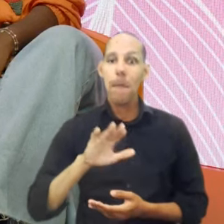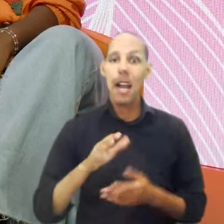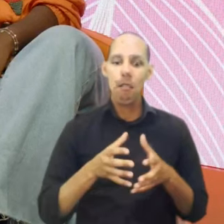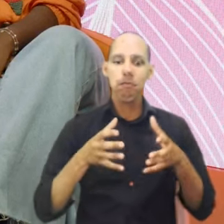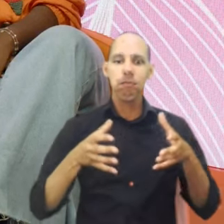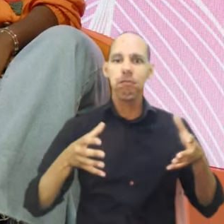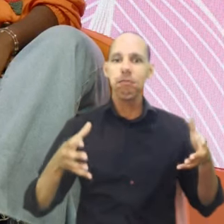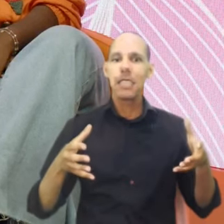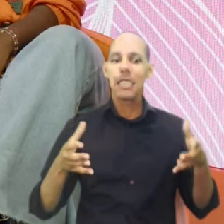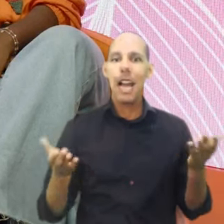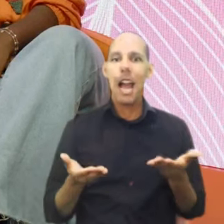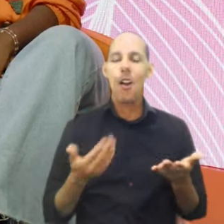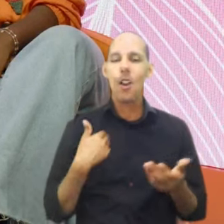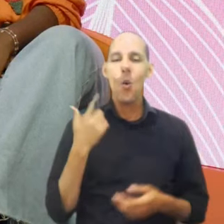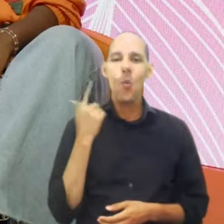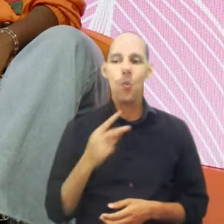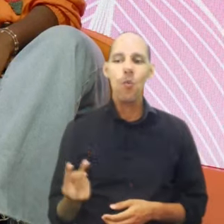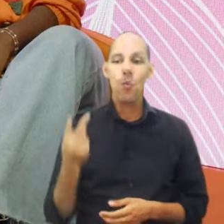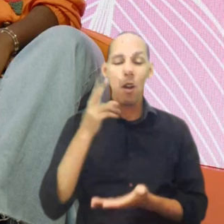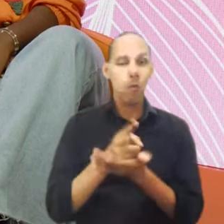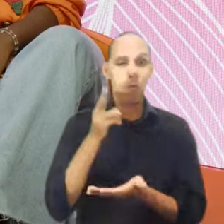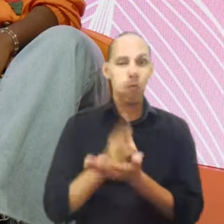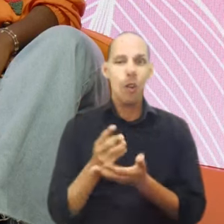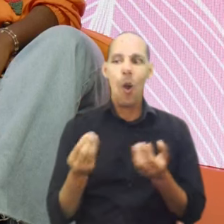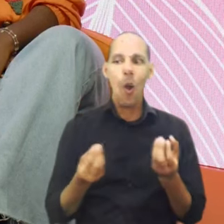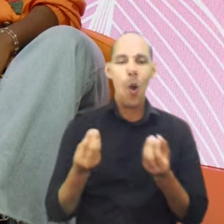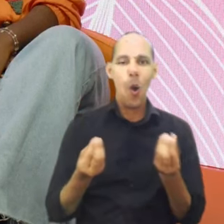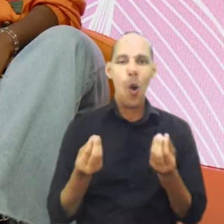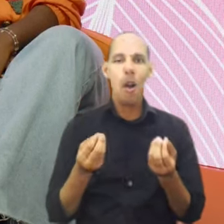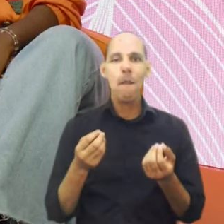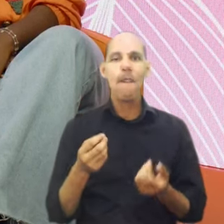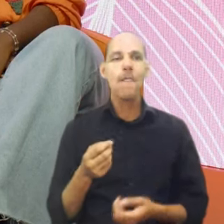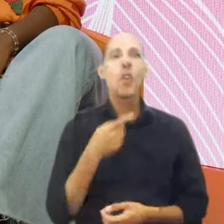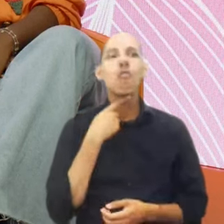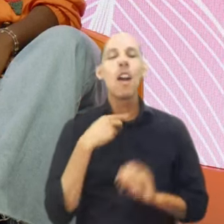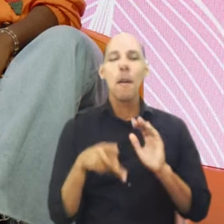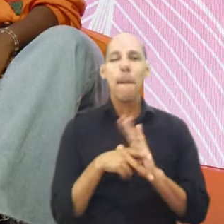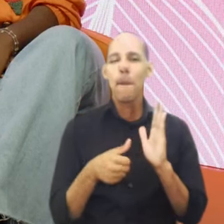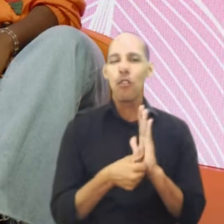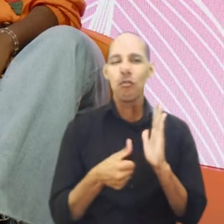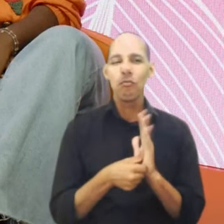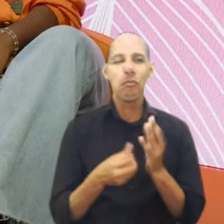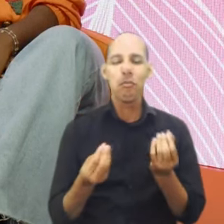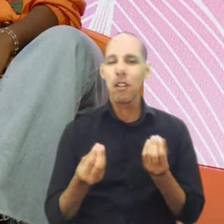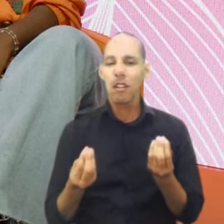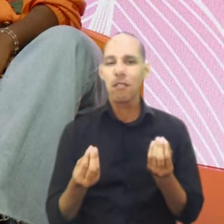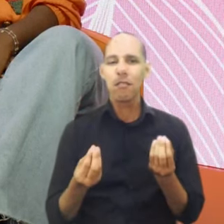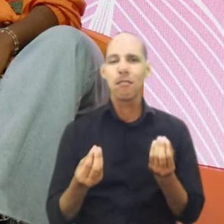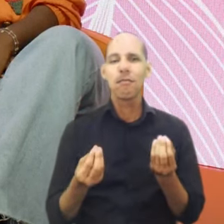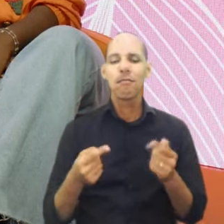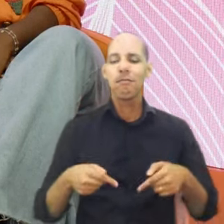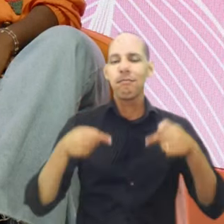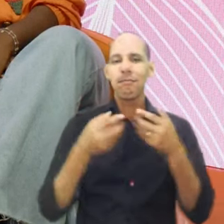a aumentar, como é que eu mantenho os valores para as pessoas entenderem qual é a real intenção das sócias fundadoras, né? Então, tem um monte